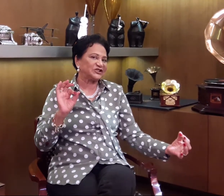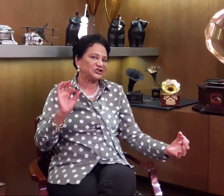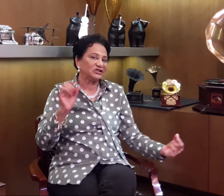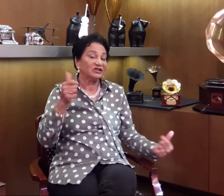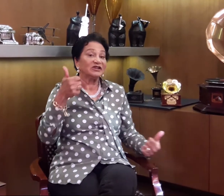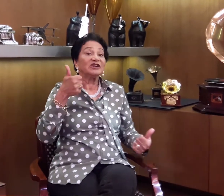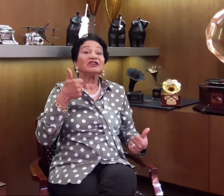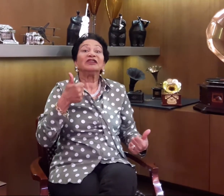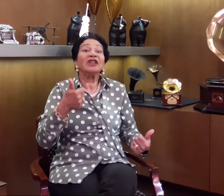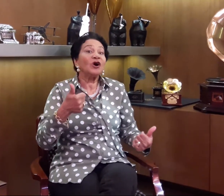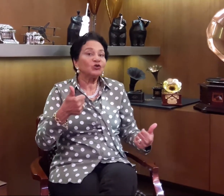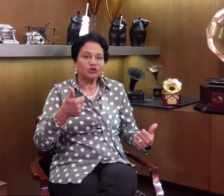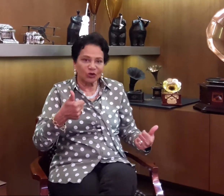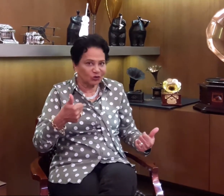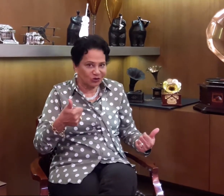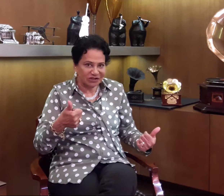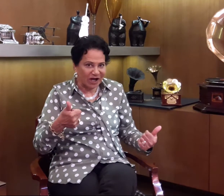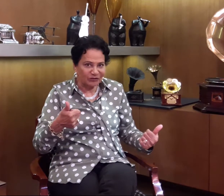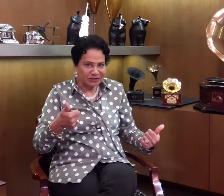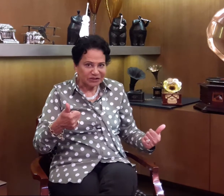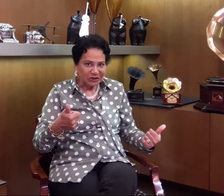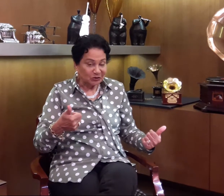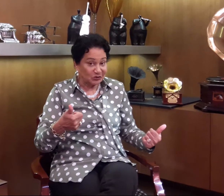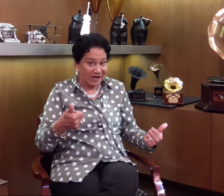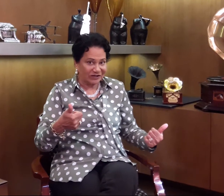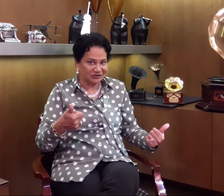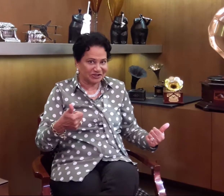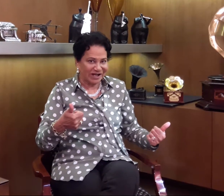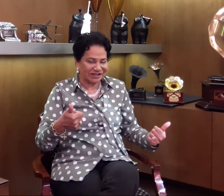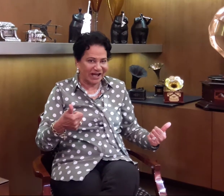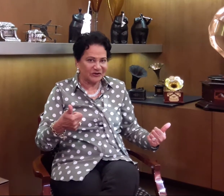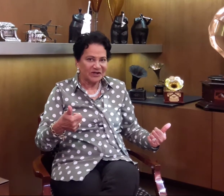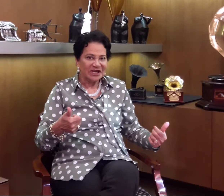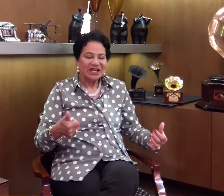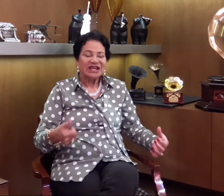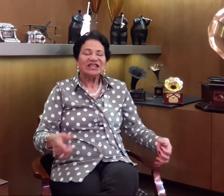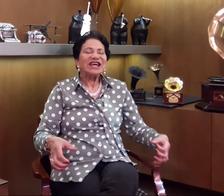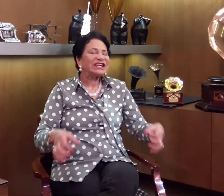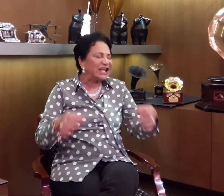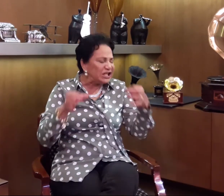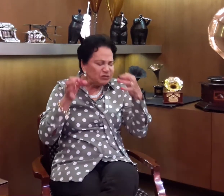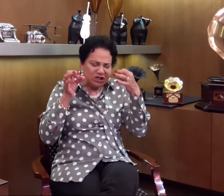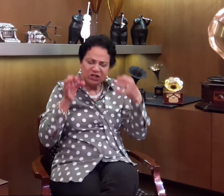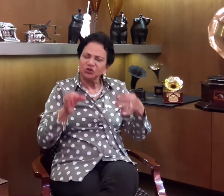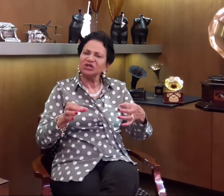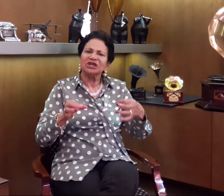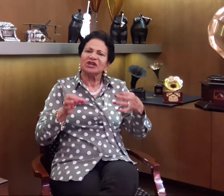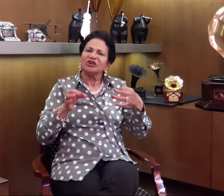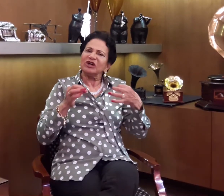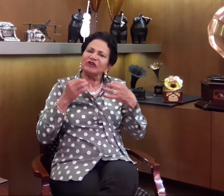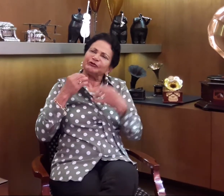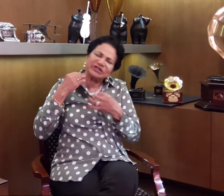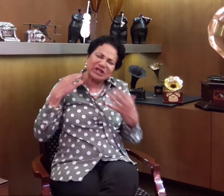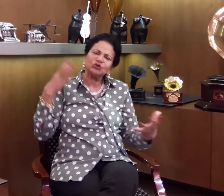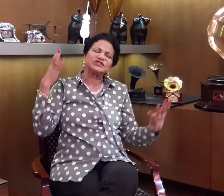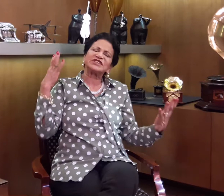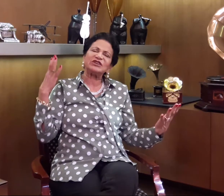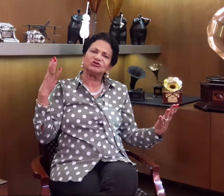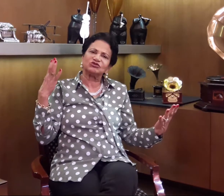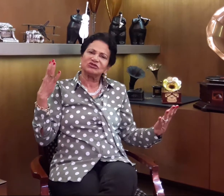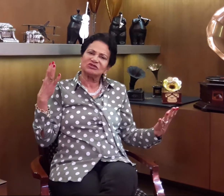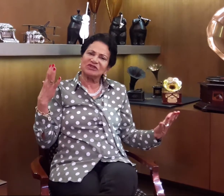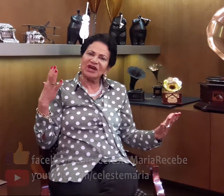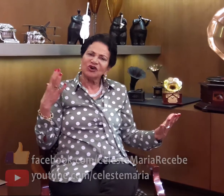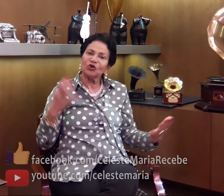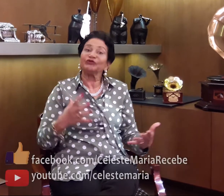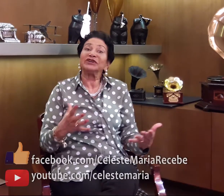para vocês Nelson Gonçalves com Carlos Gardel E aquele menino que foi tão